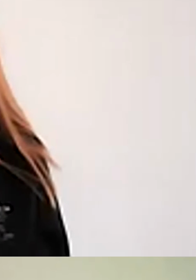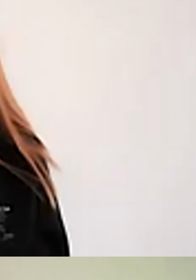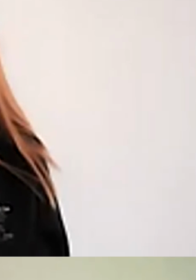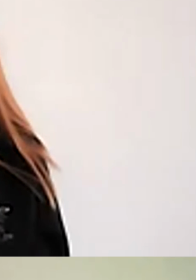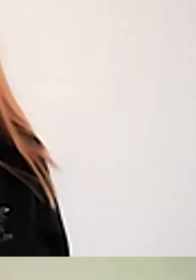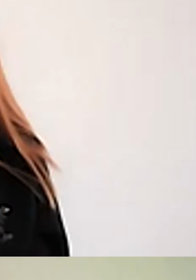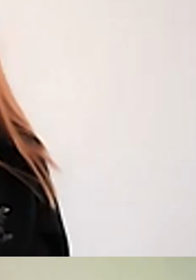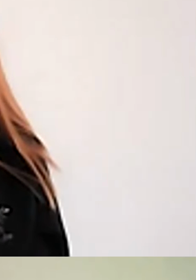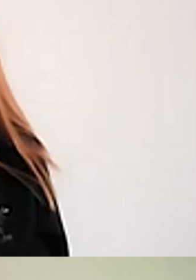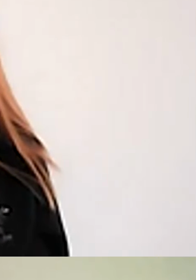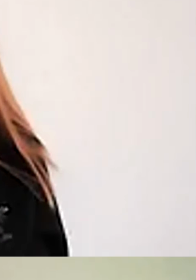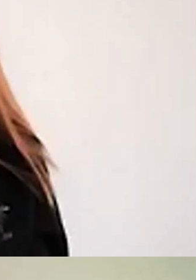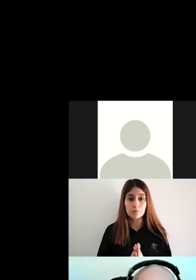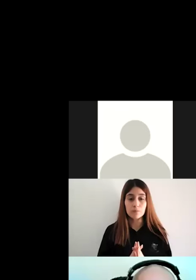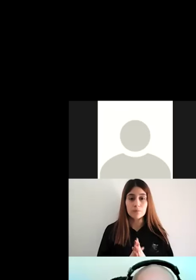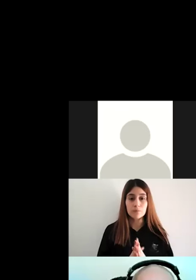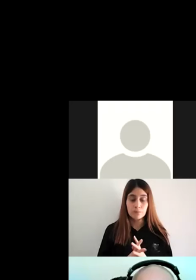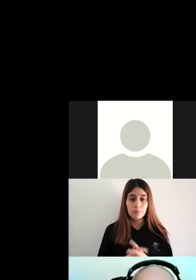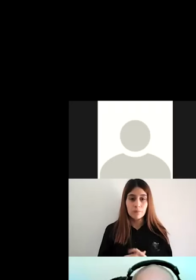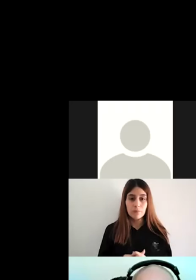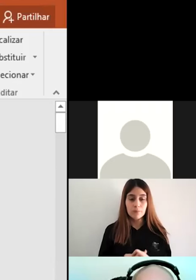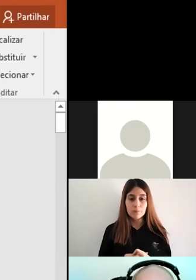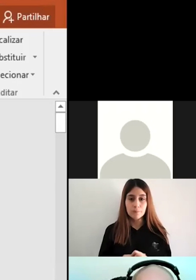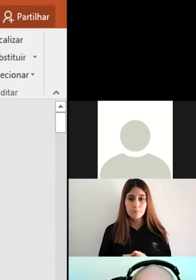apresentação, Cláudia, claro.